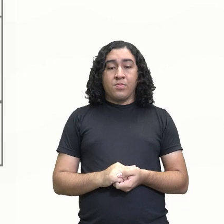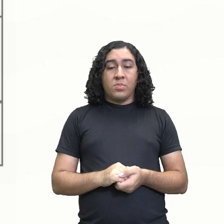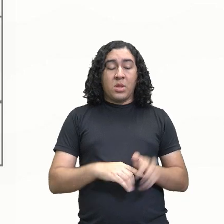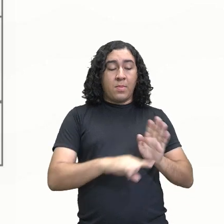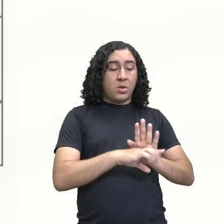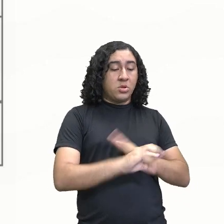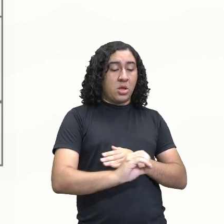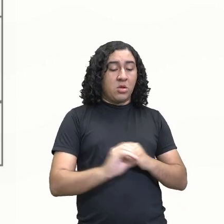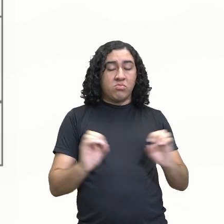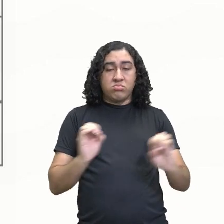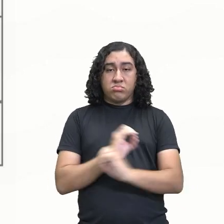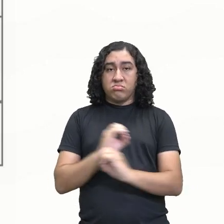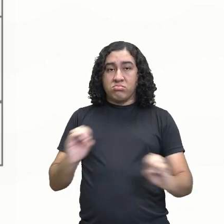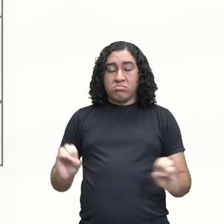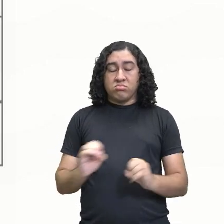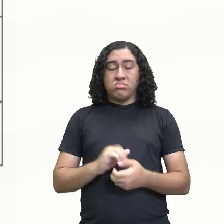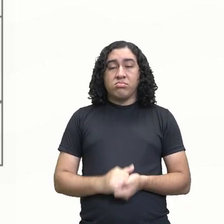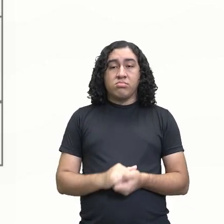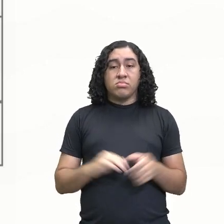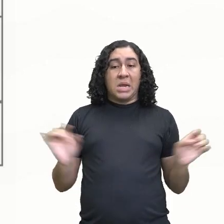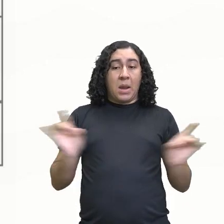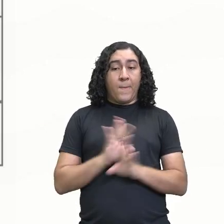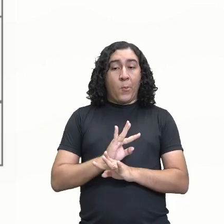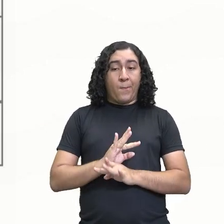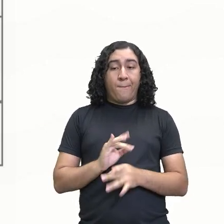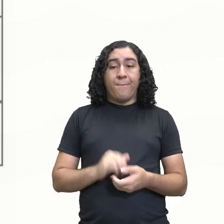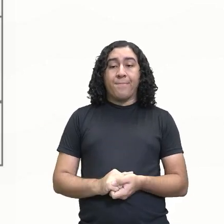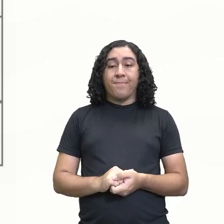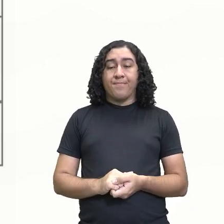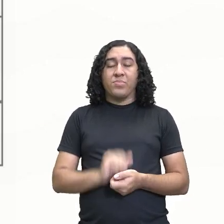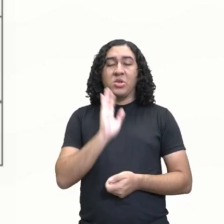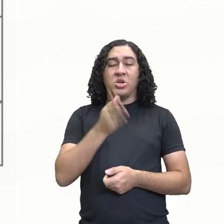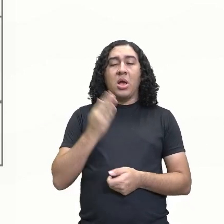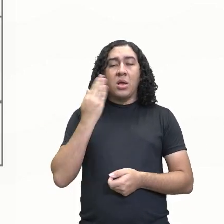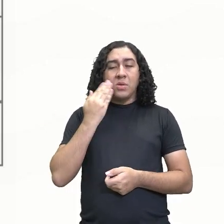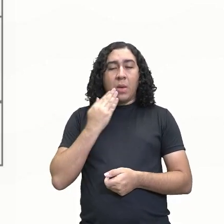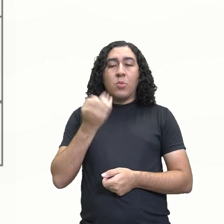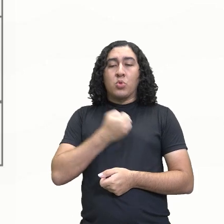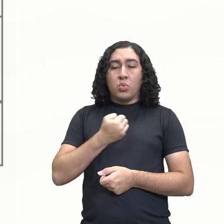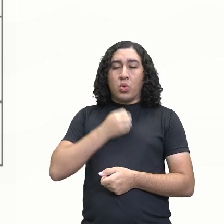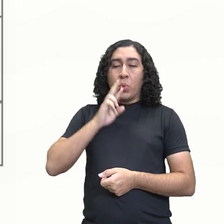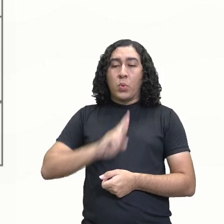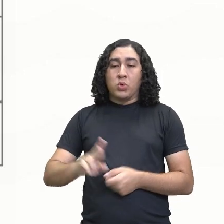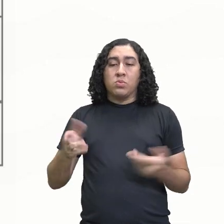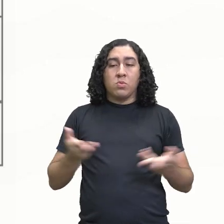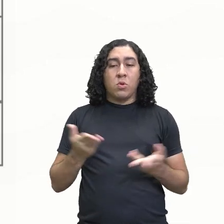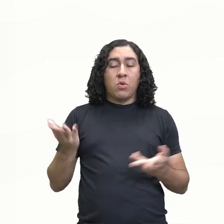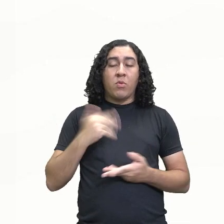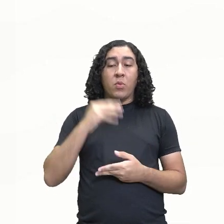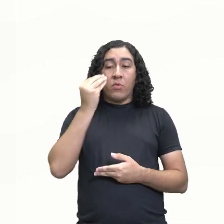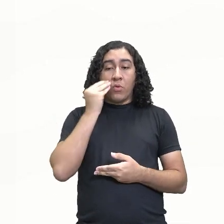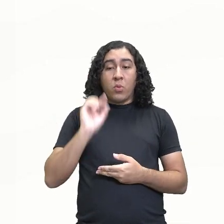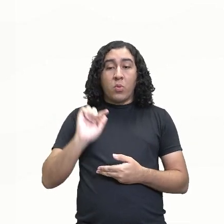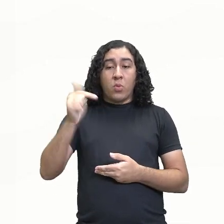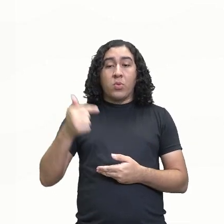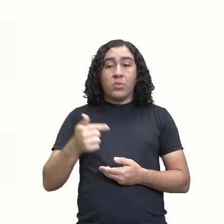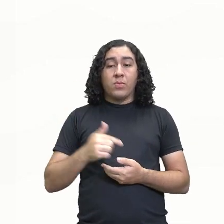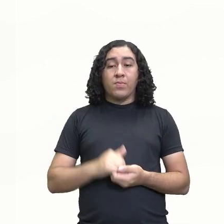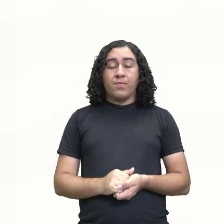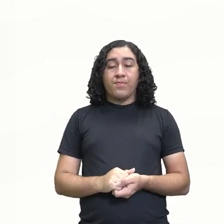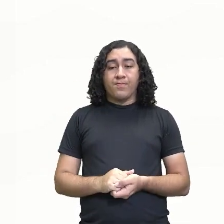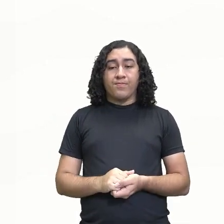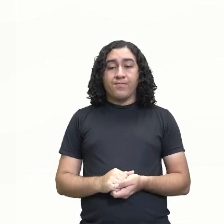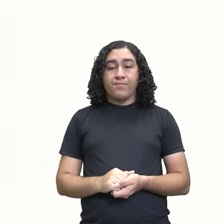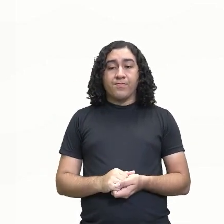alterar nada, zero. Pronto. Aí já descobrimos valores, agora vamos ali para o próximo passo.